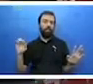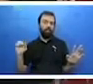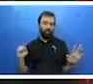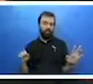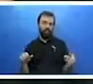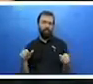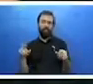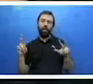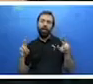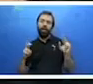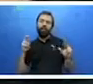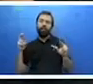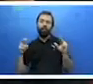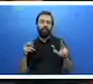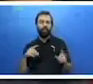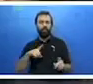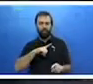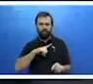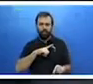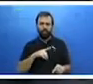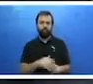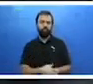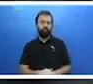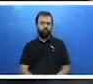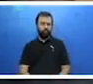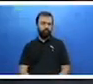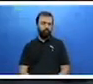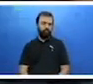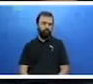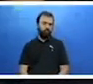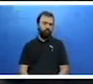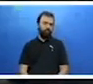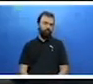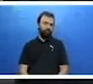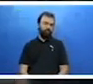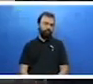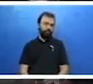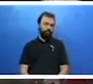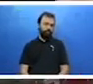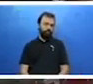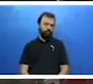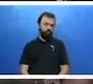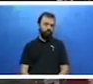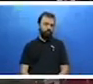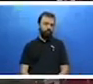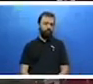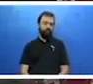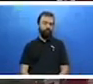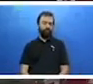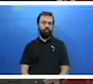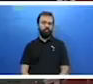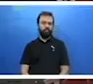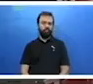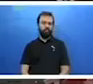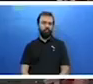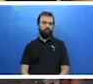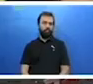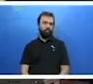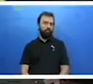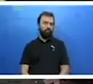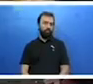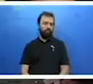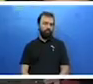tem a ver com as melhores condições? É uma pergunta do nosso amigo Zé aqui.